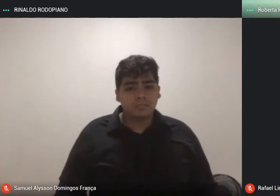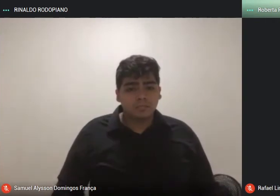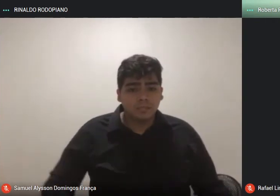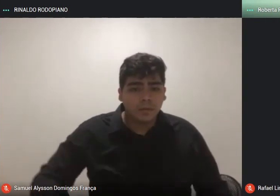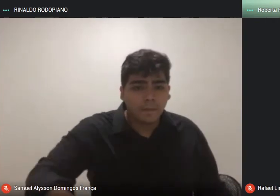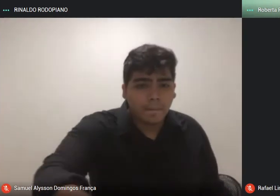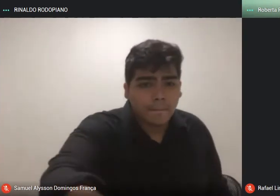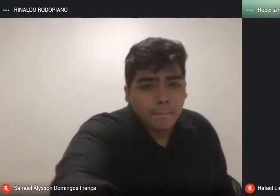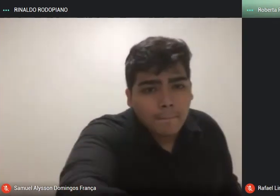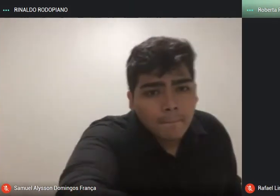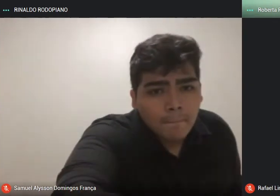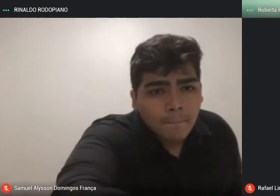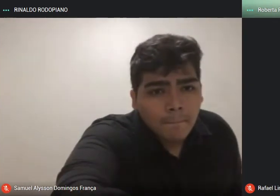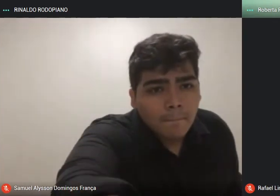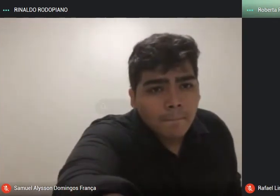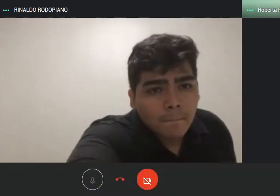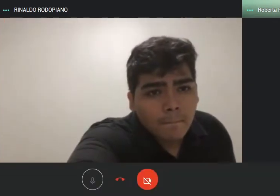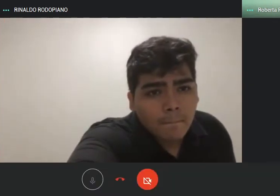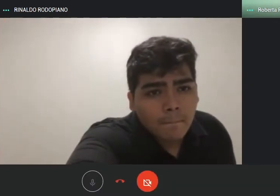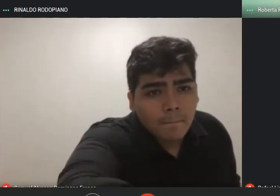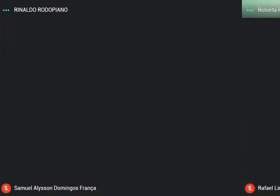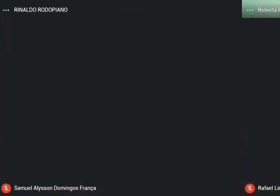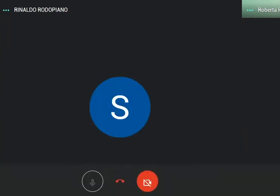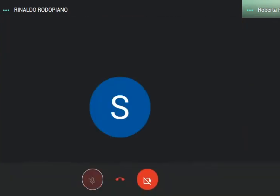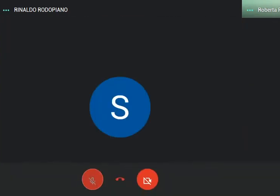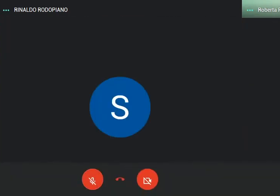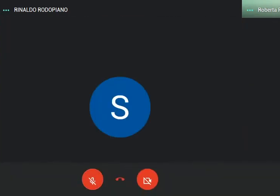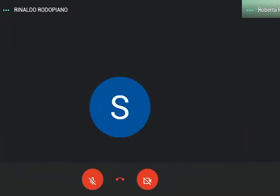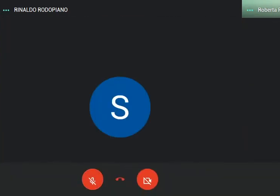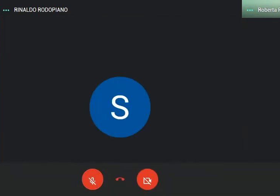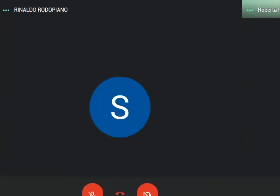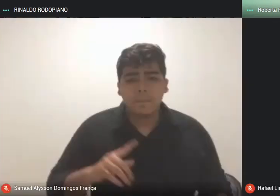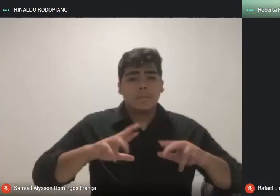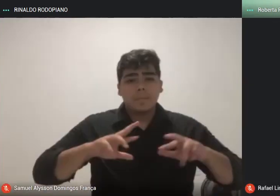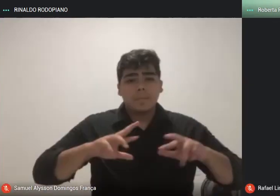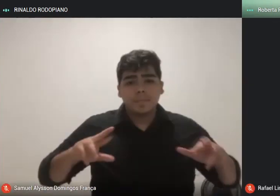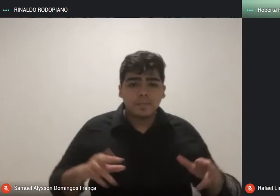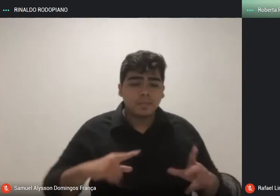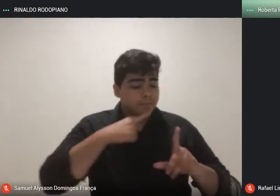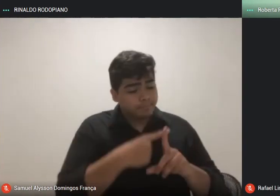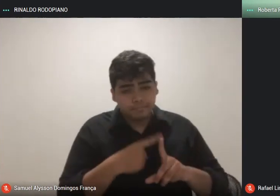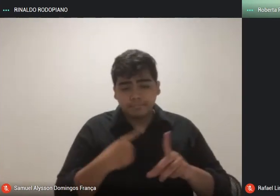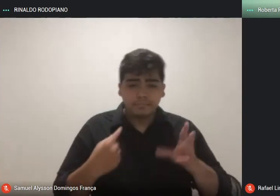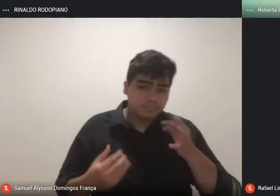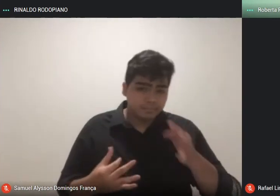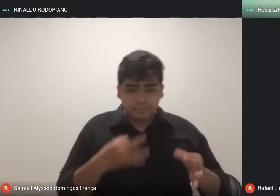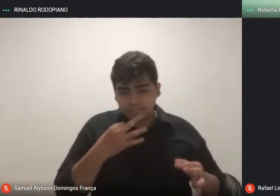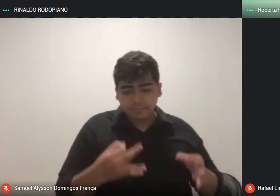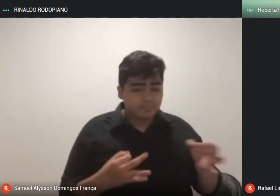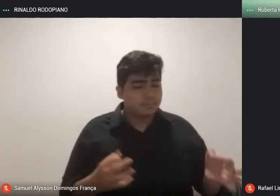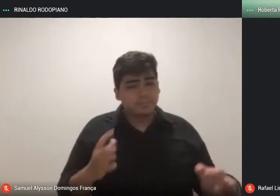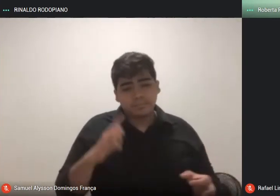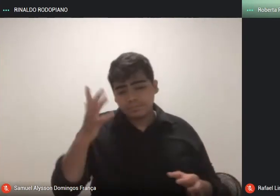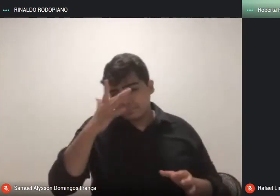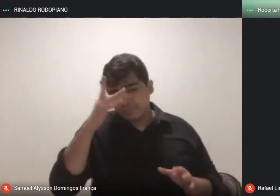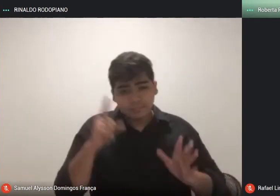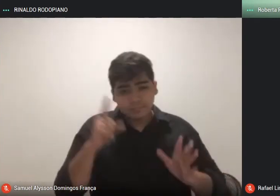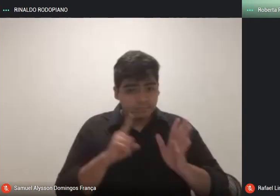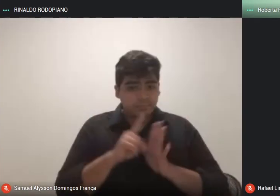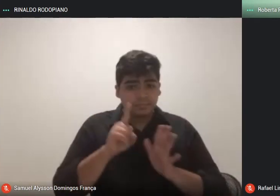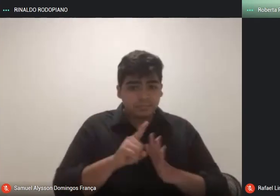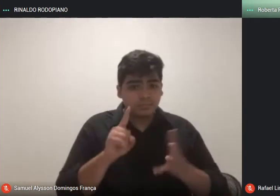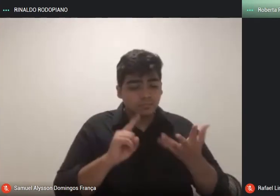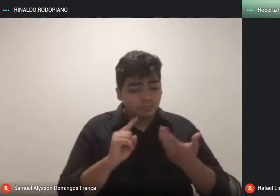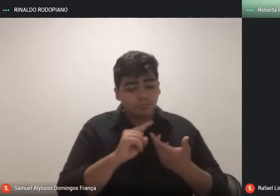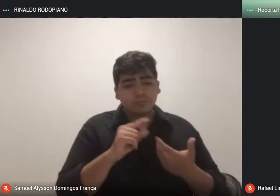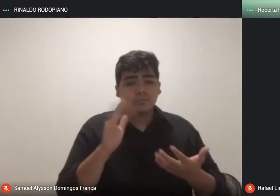Vamos lá, a gente teve aqui uma série de comentários positivos demais, alguns questionamentos, e a gente vai fazendo aqui,